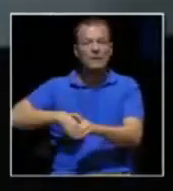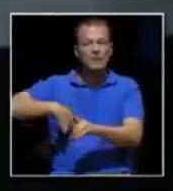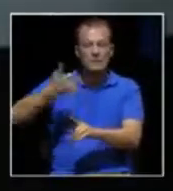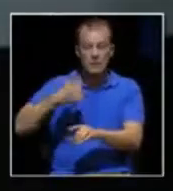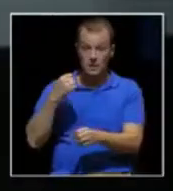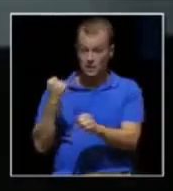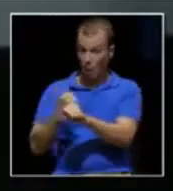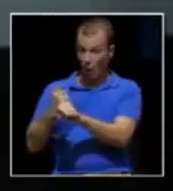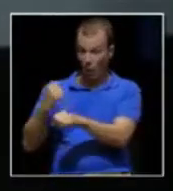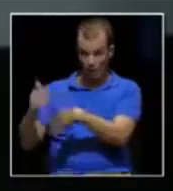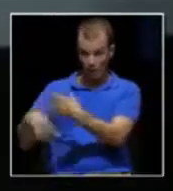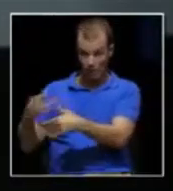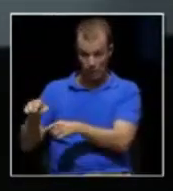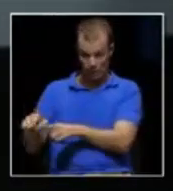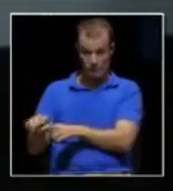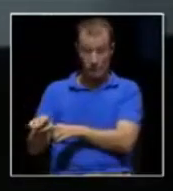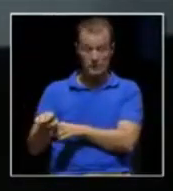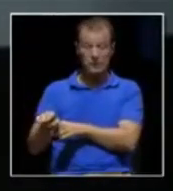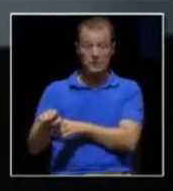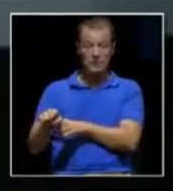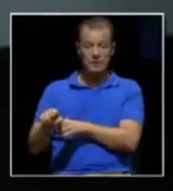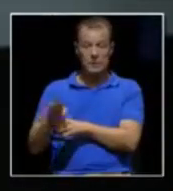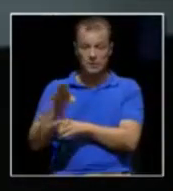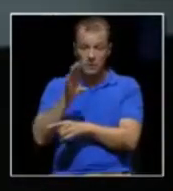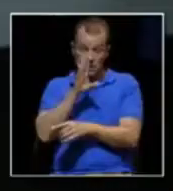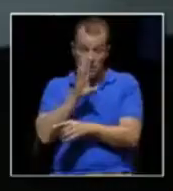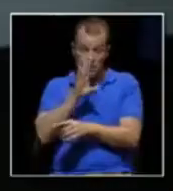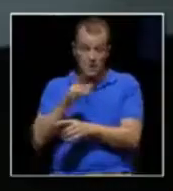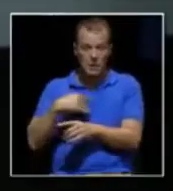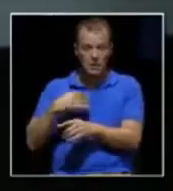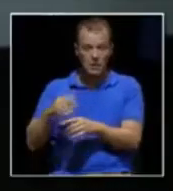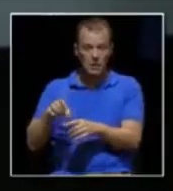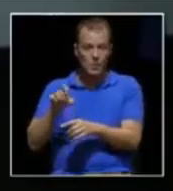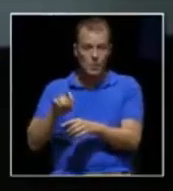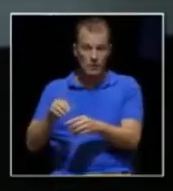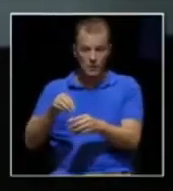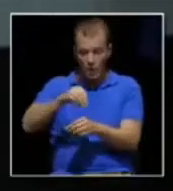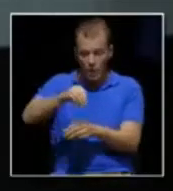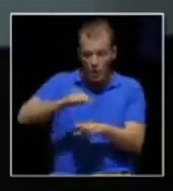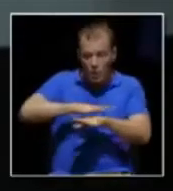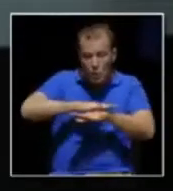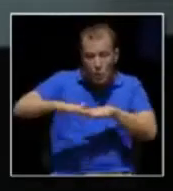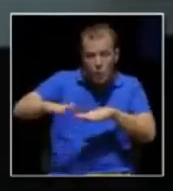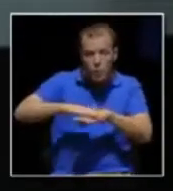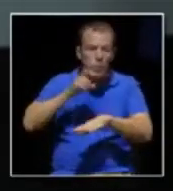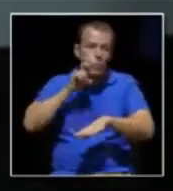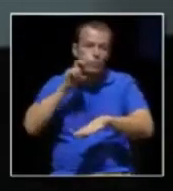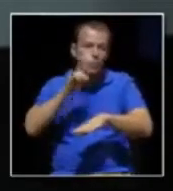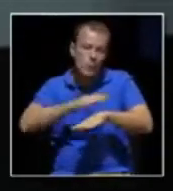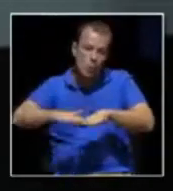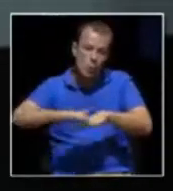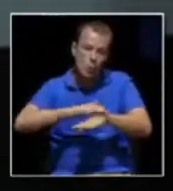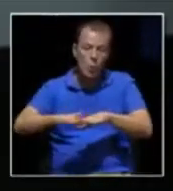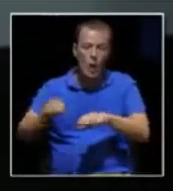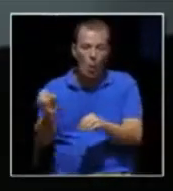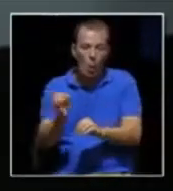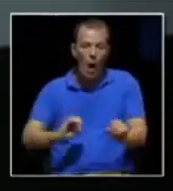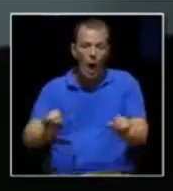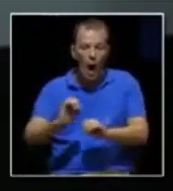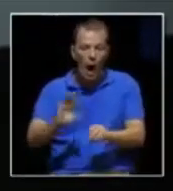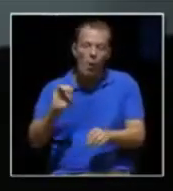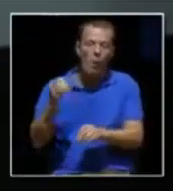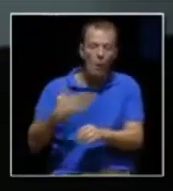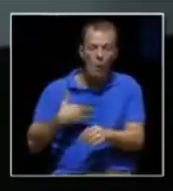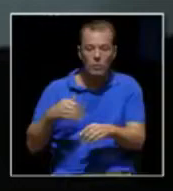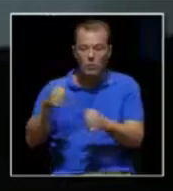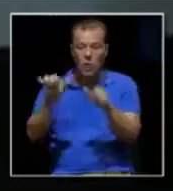obra está a decorrer sem que haja uma cobertura destes solos contaminados e sem a instalação de um sistema de